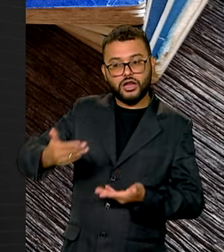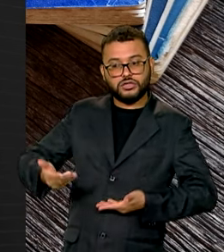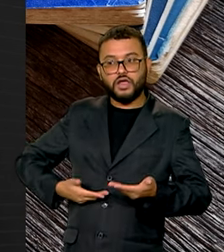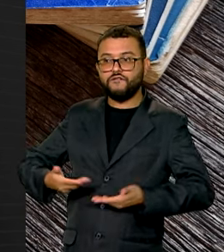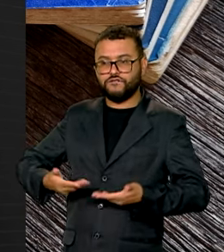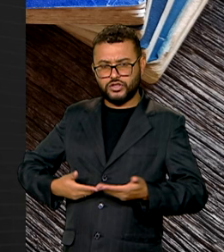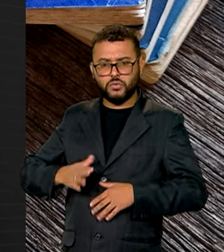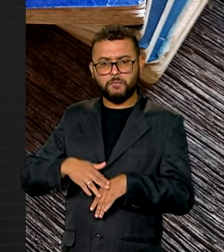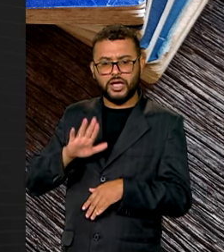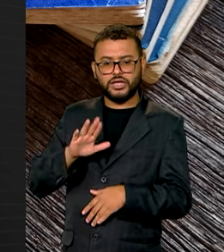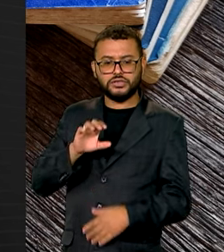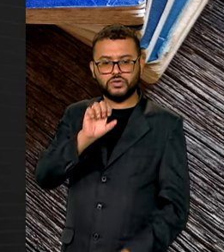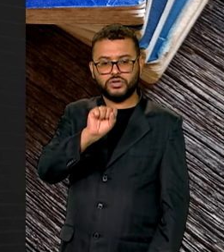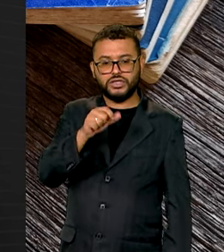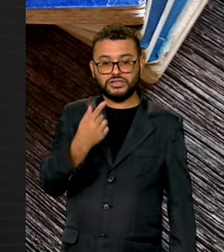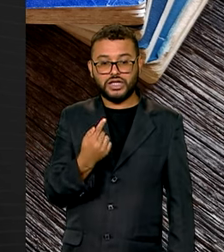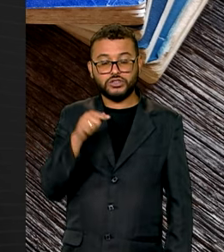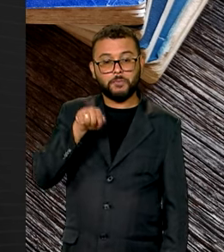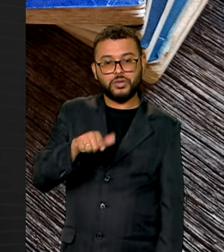serviços, que gerou